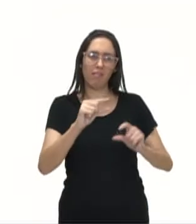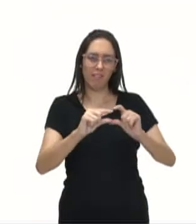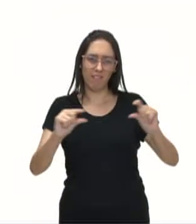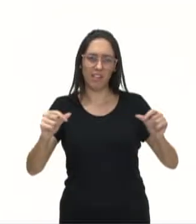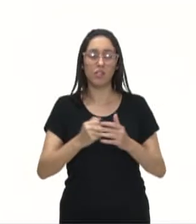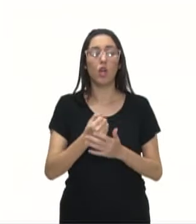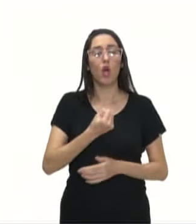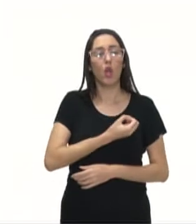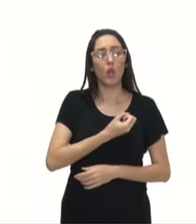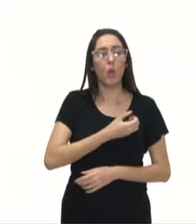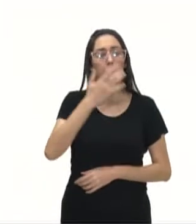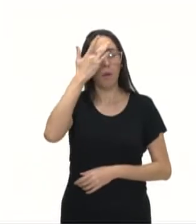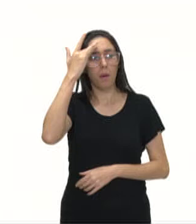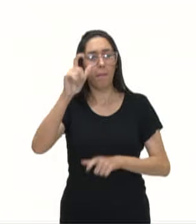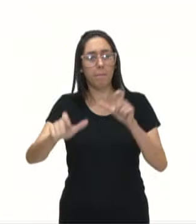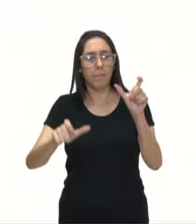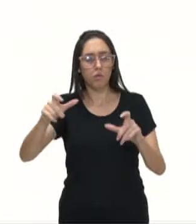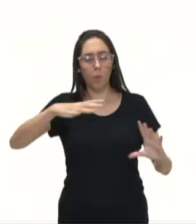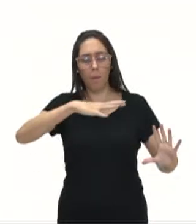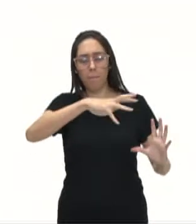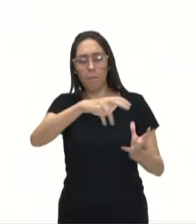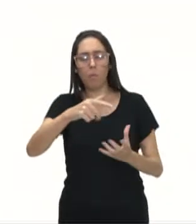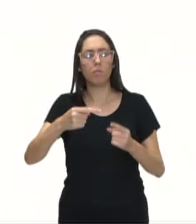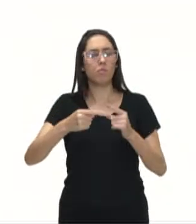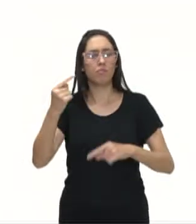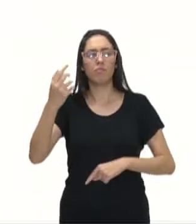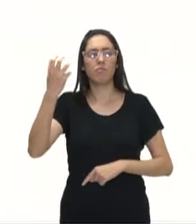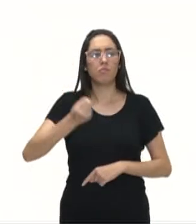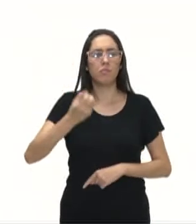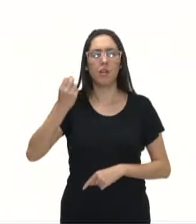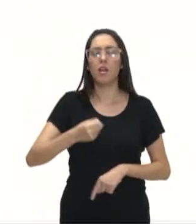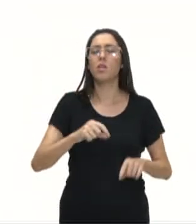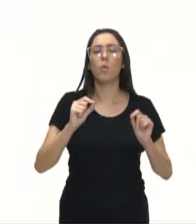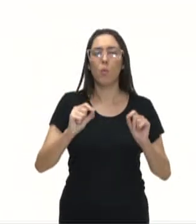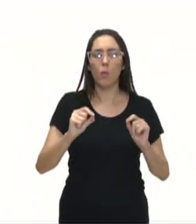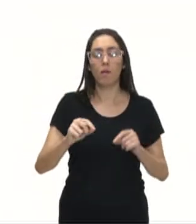de pessoas no mundo que sofrem com má digestão de lactose é de